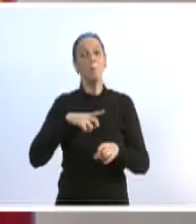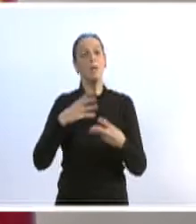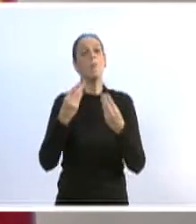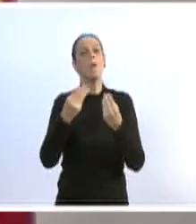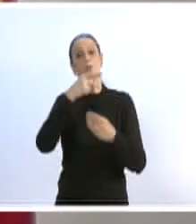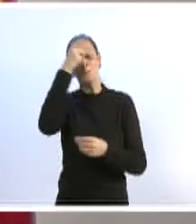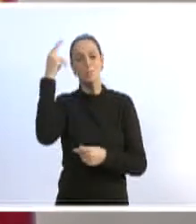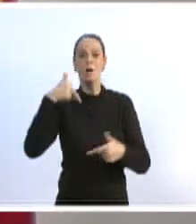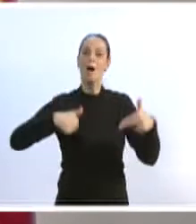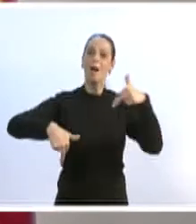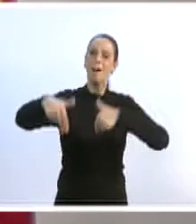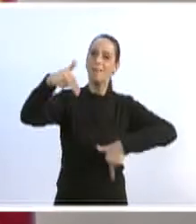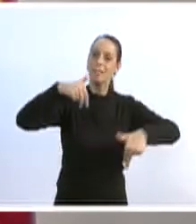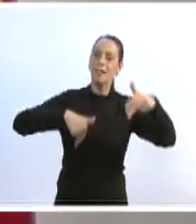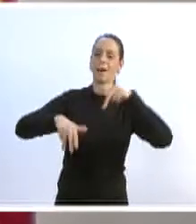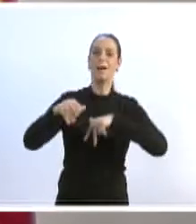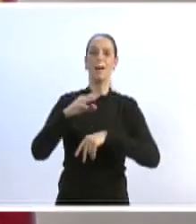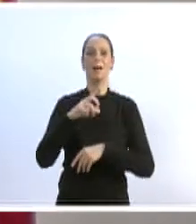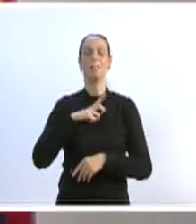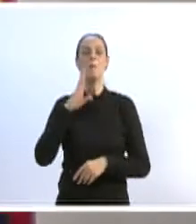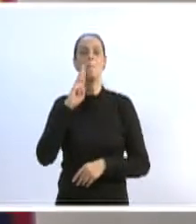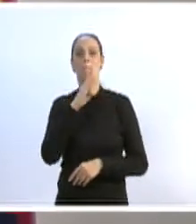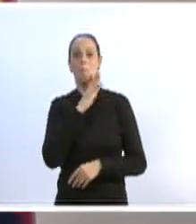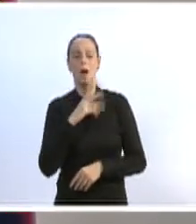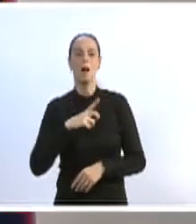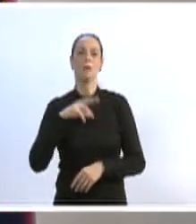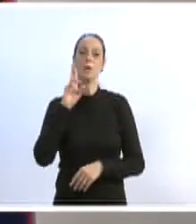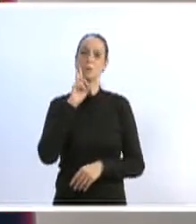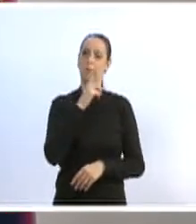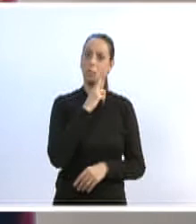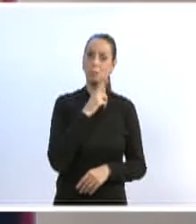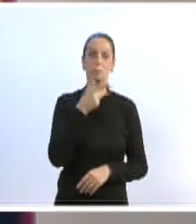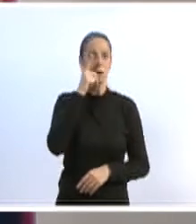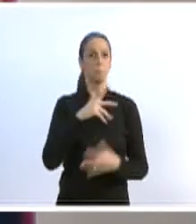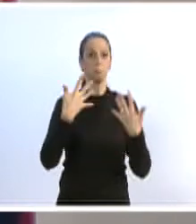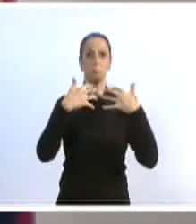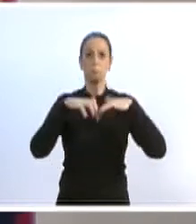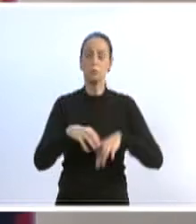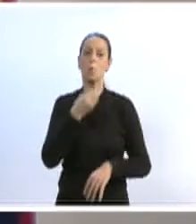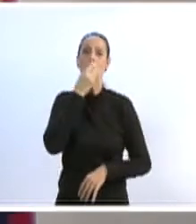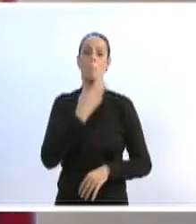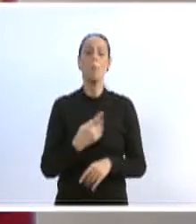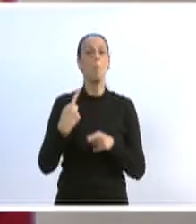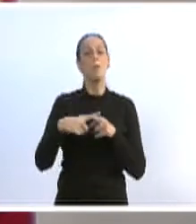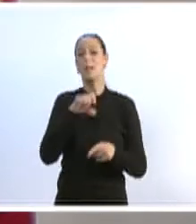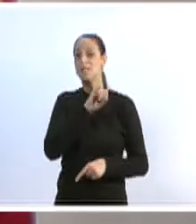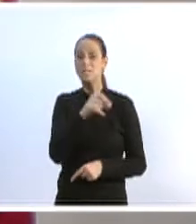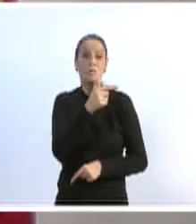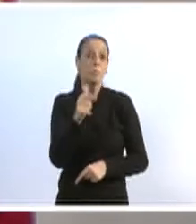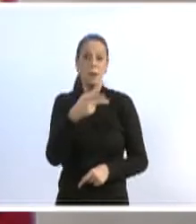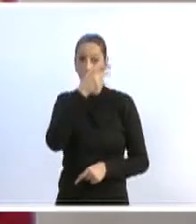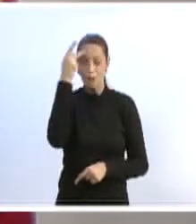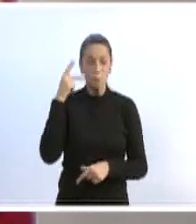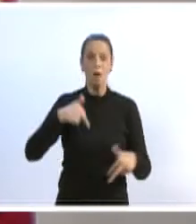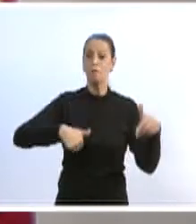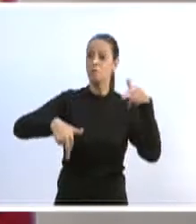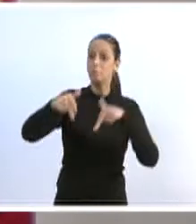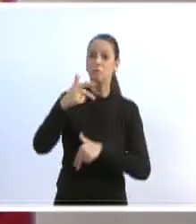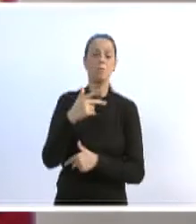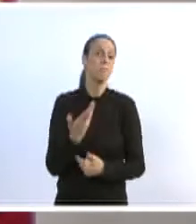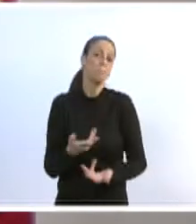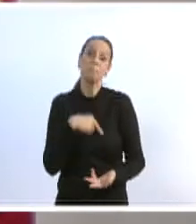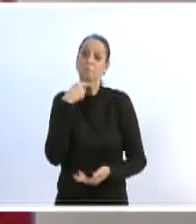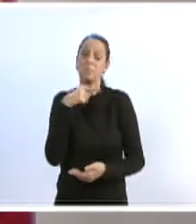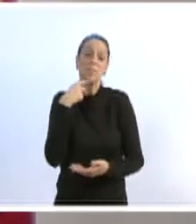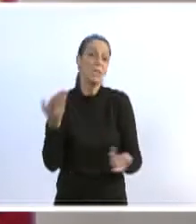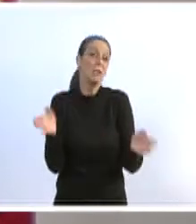circulação os bares e os restaurantes vão funcionar durante a noite se não tiver não adianta porque não há